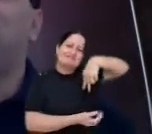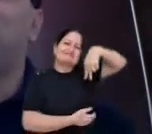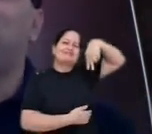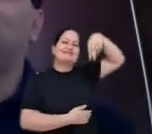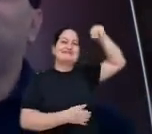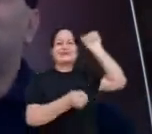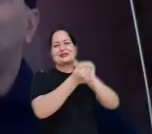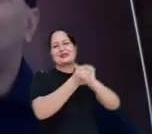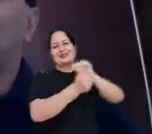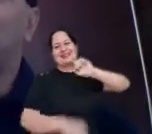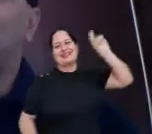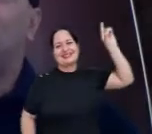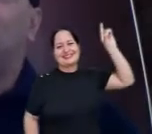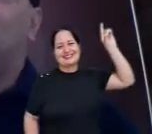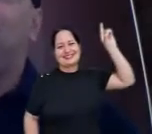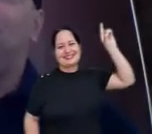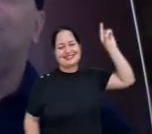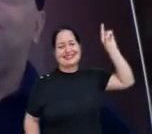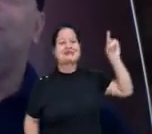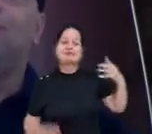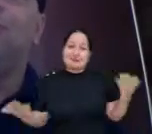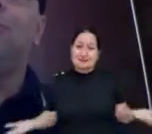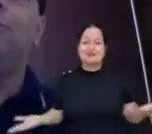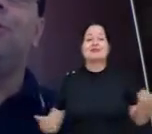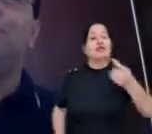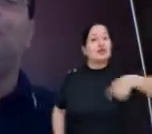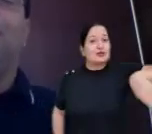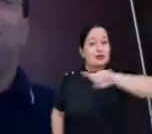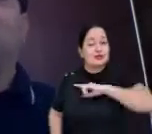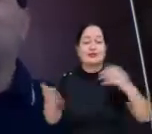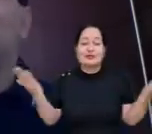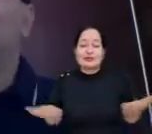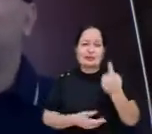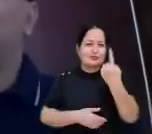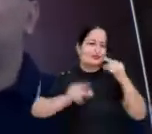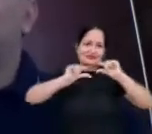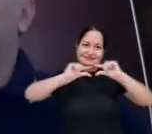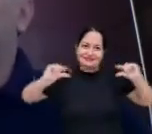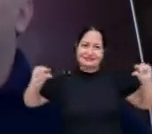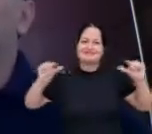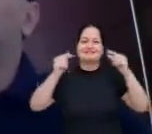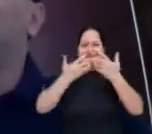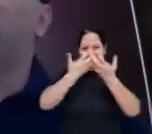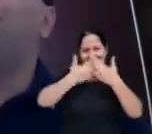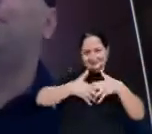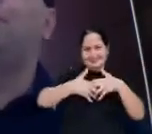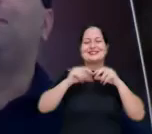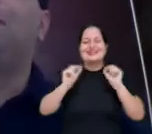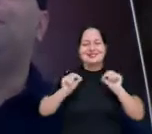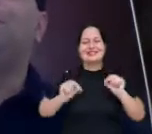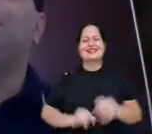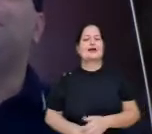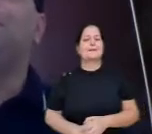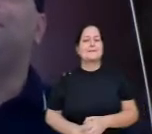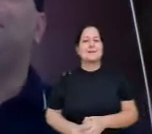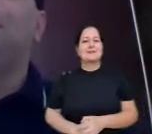a crescer. A frase do dia de hoje, nesse sábado, é de James Stewart, que